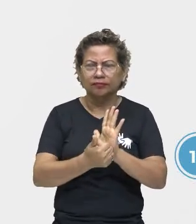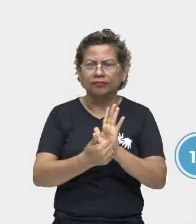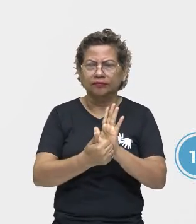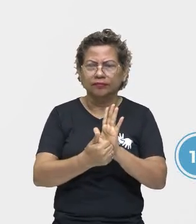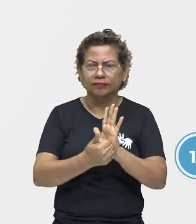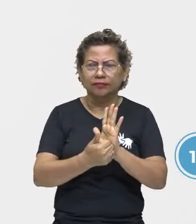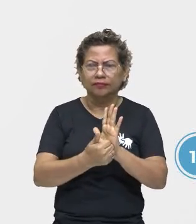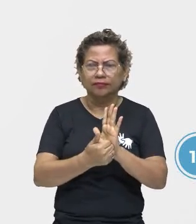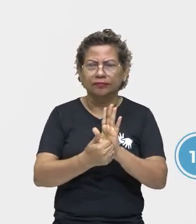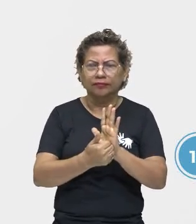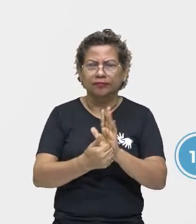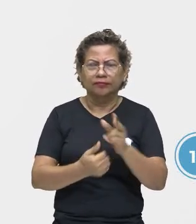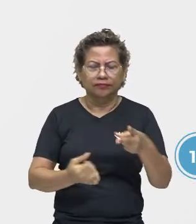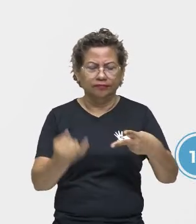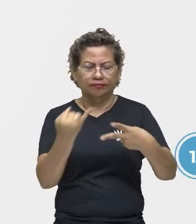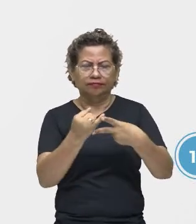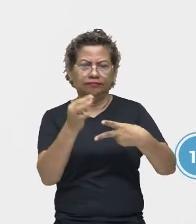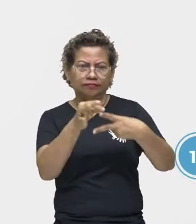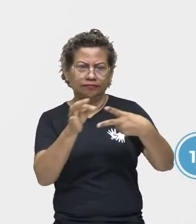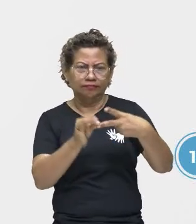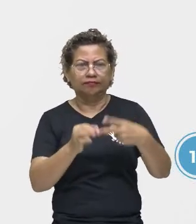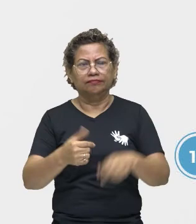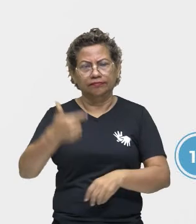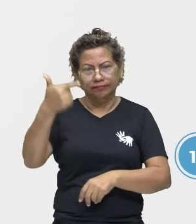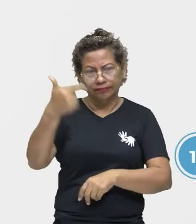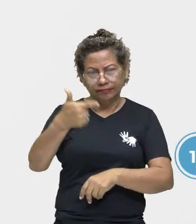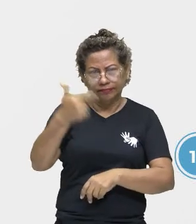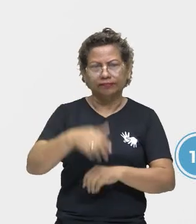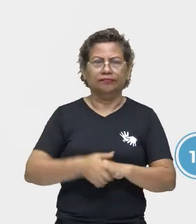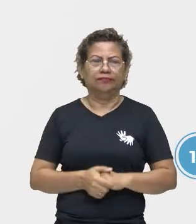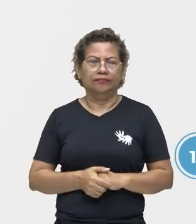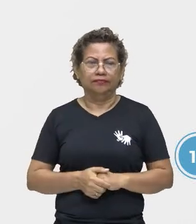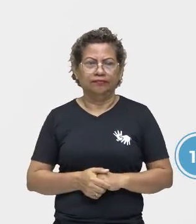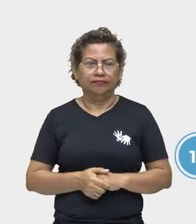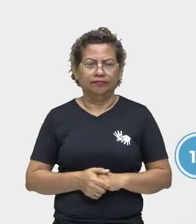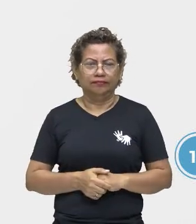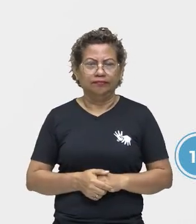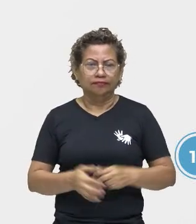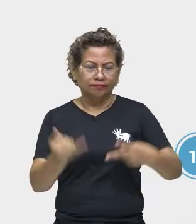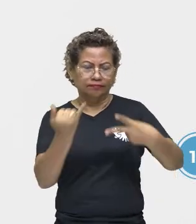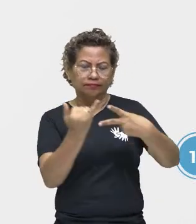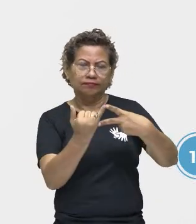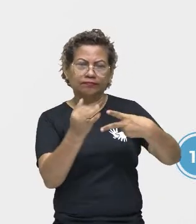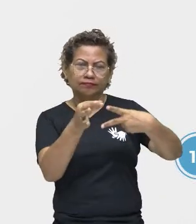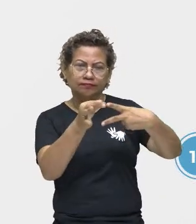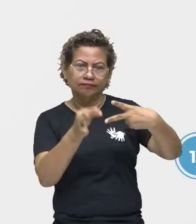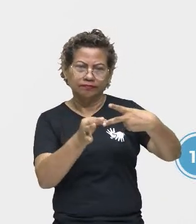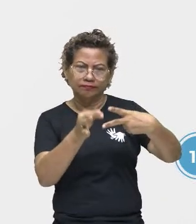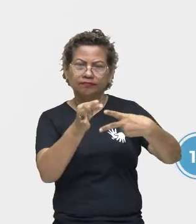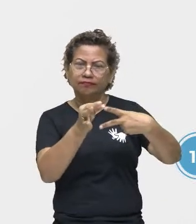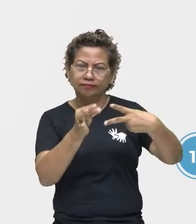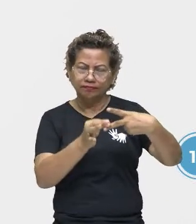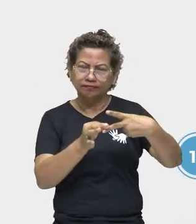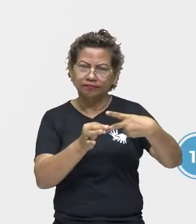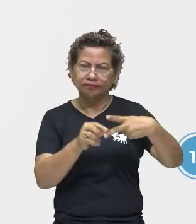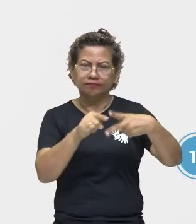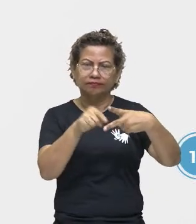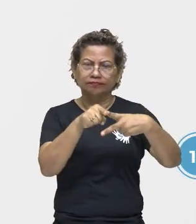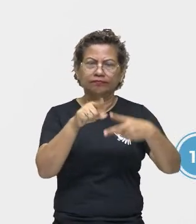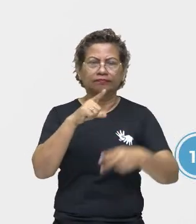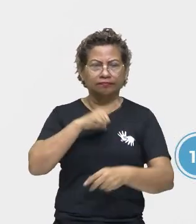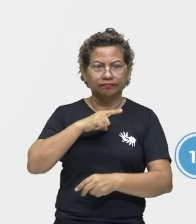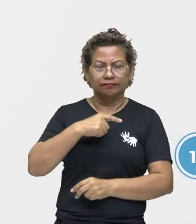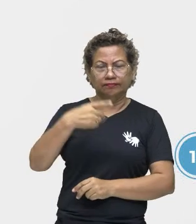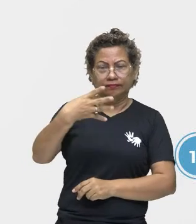Dinâmica local interativa, questão 2. Em um polígono regular, cada ângulo externo mede 40